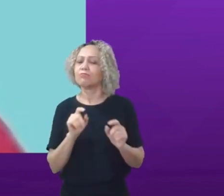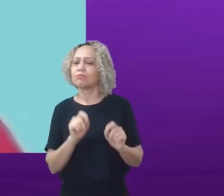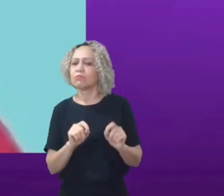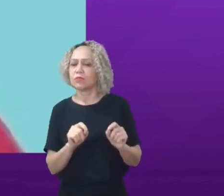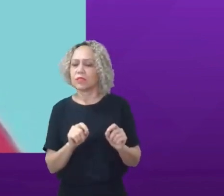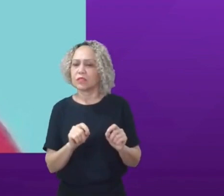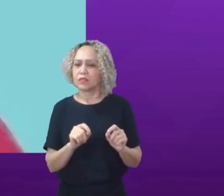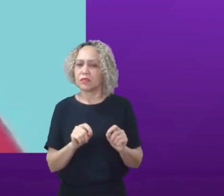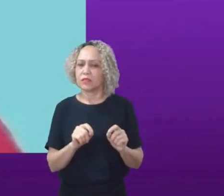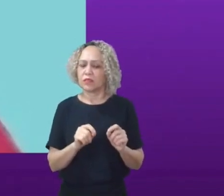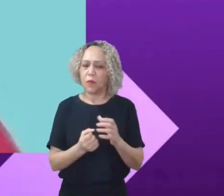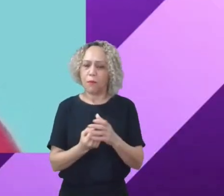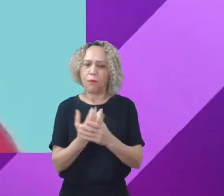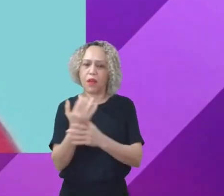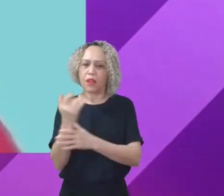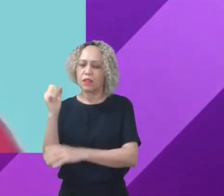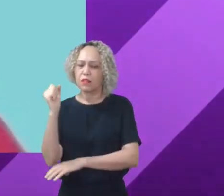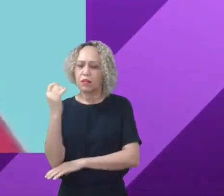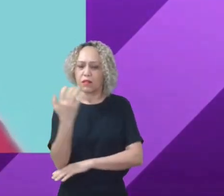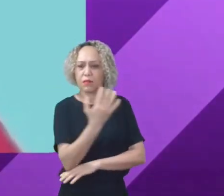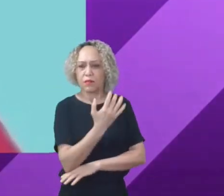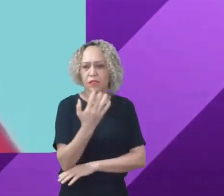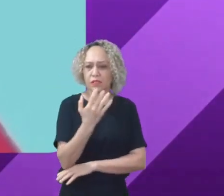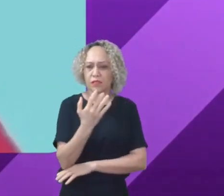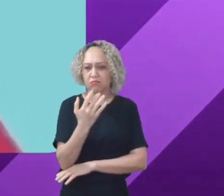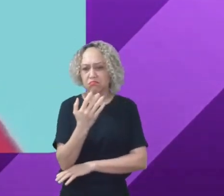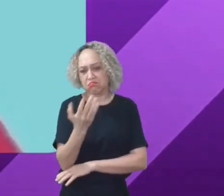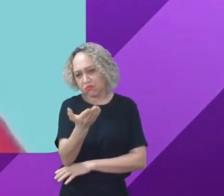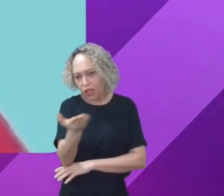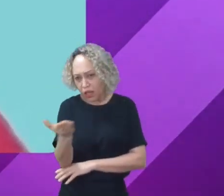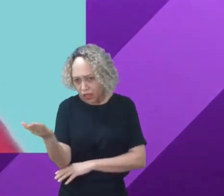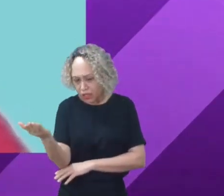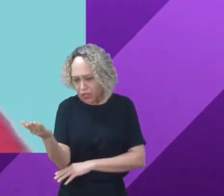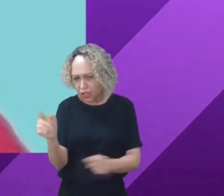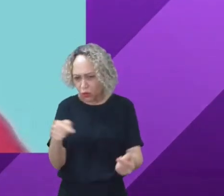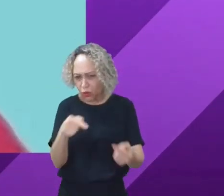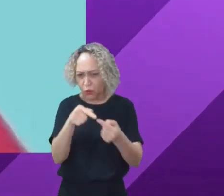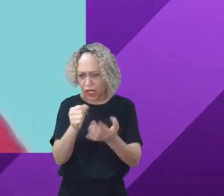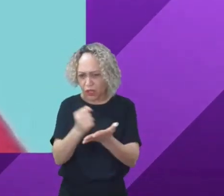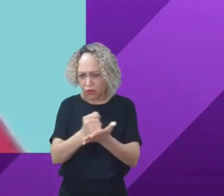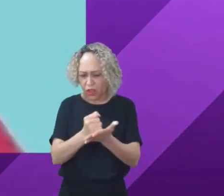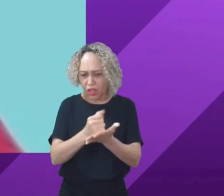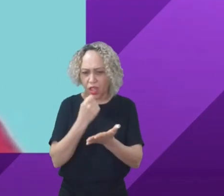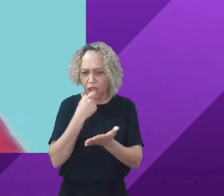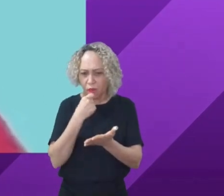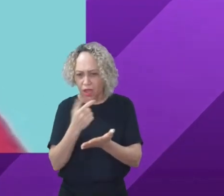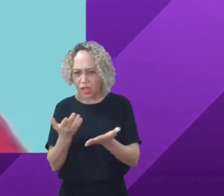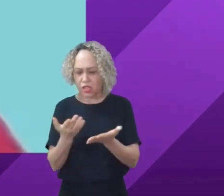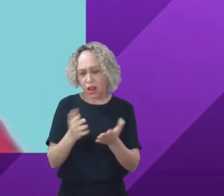de plantas medicinais, né? Ou fitoterápicos. Então, a gente pode dizer, os